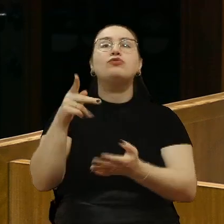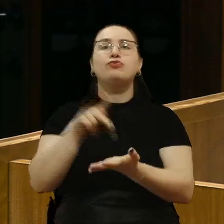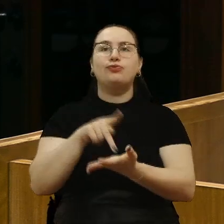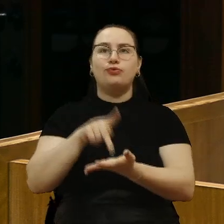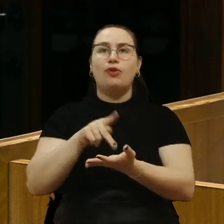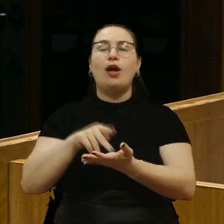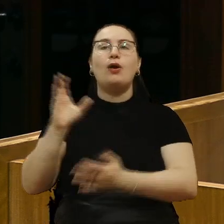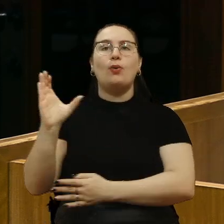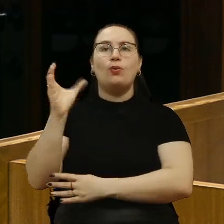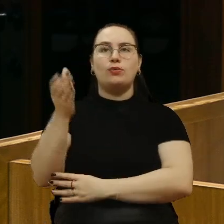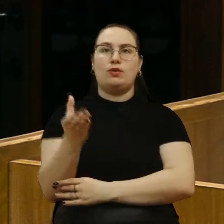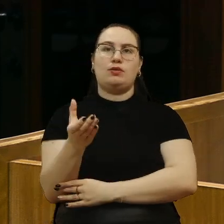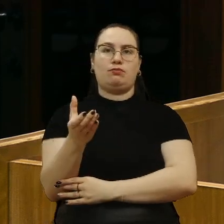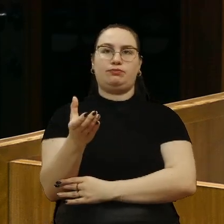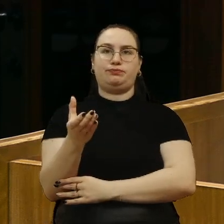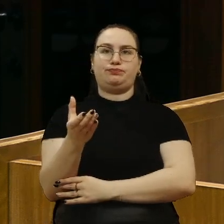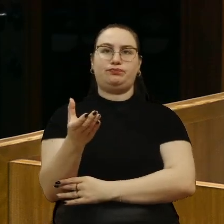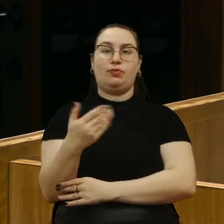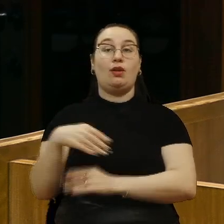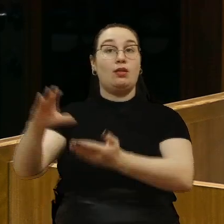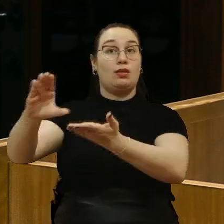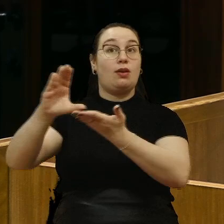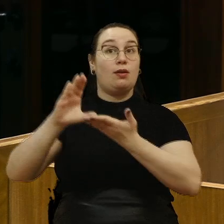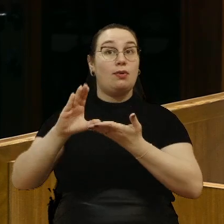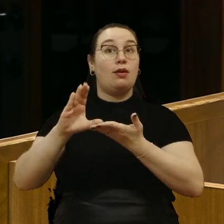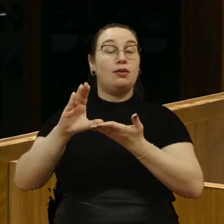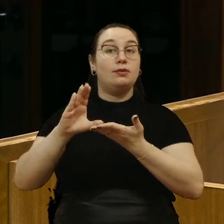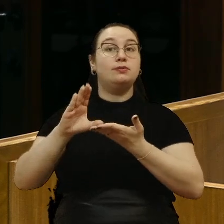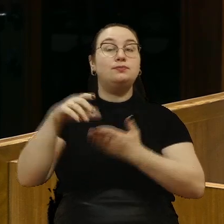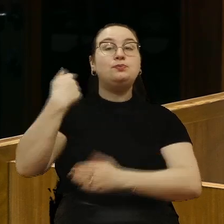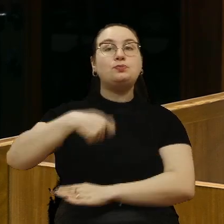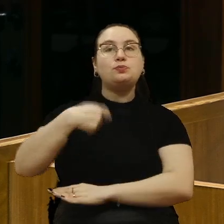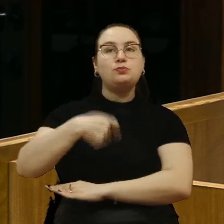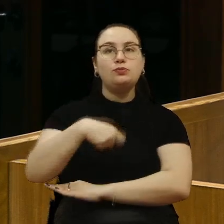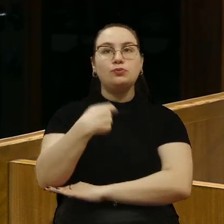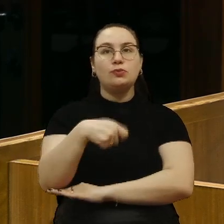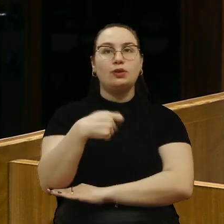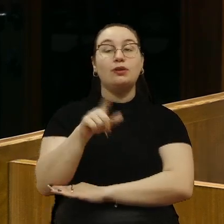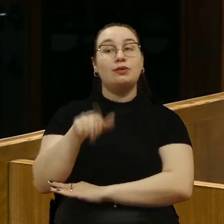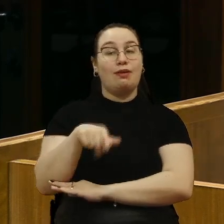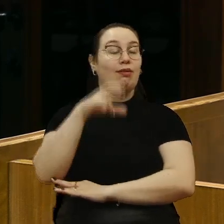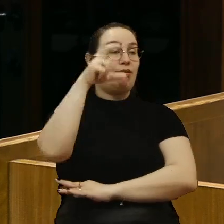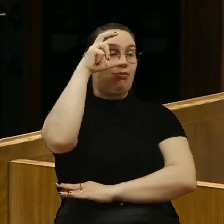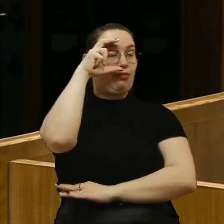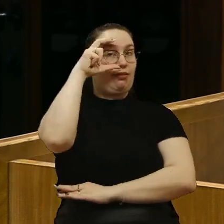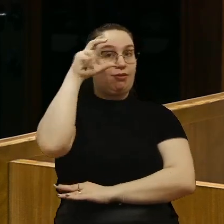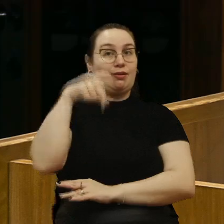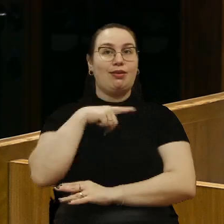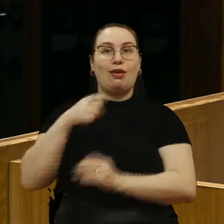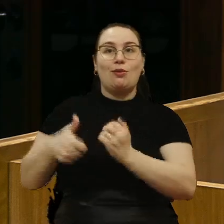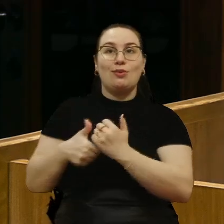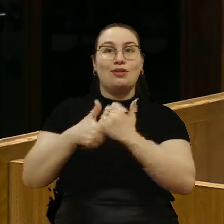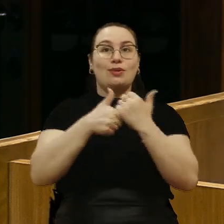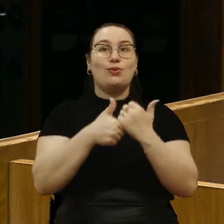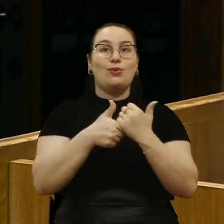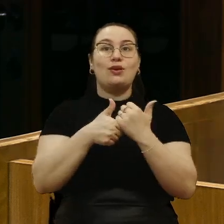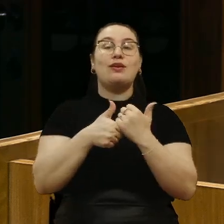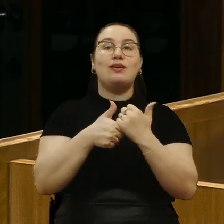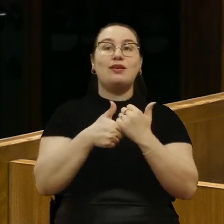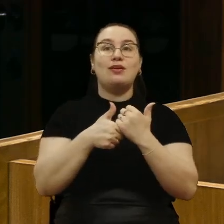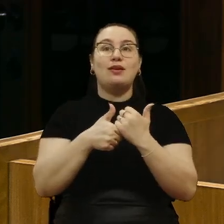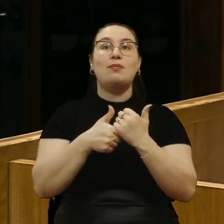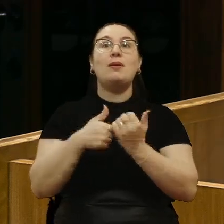vão acontecer. E essas emendas a gente realmente precisa, né, vereadora Sandra, tu que tem uma assessoria também